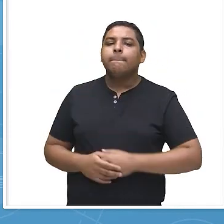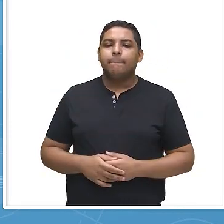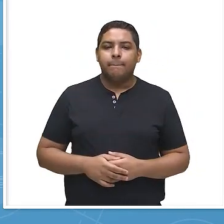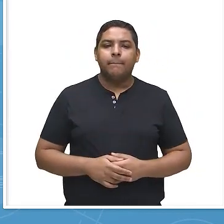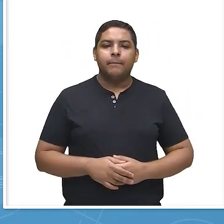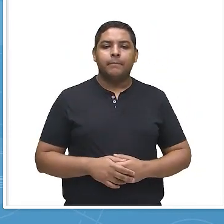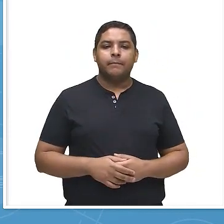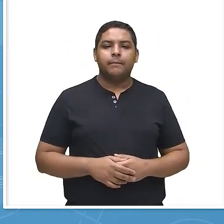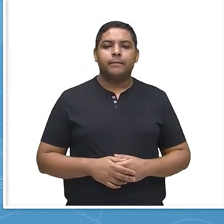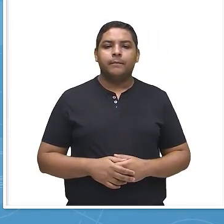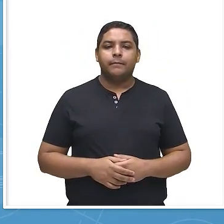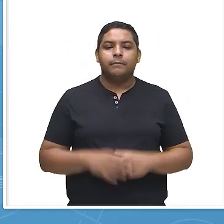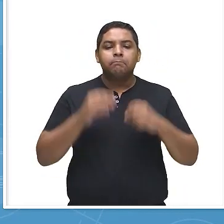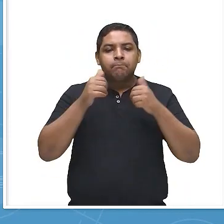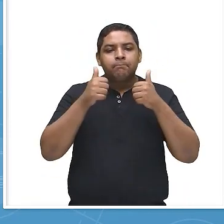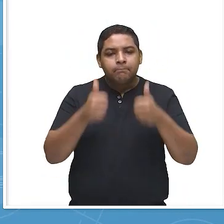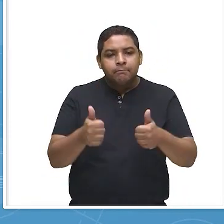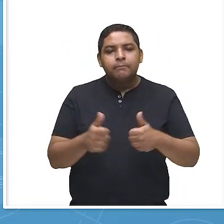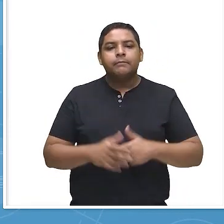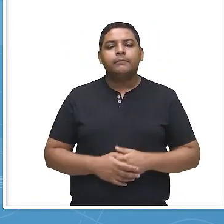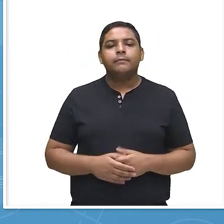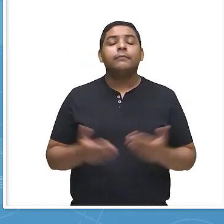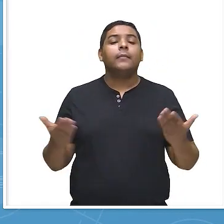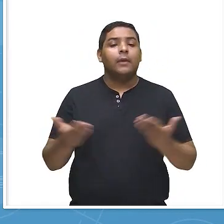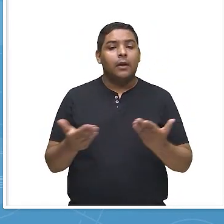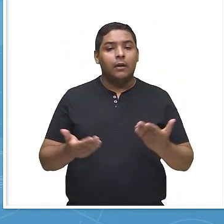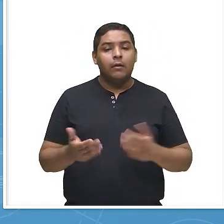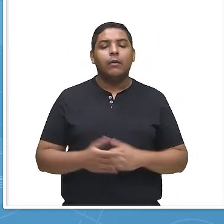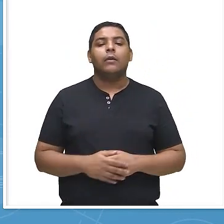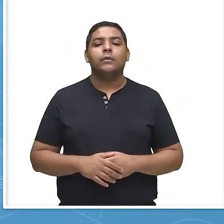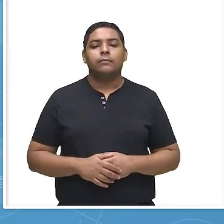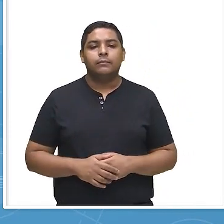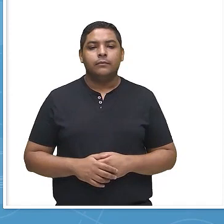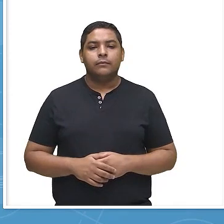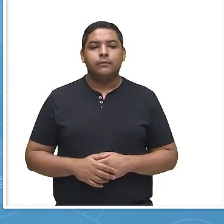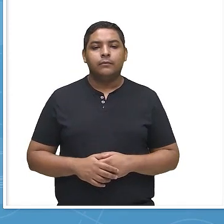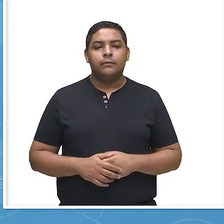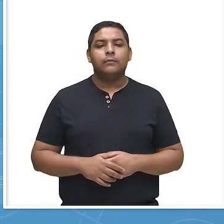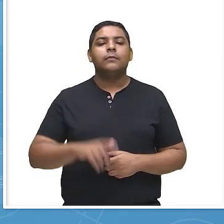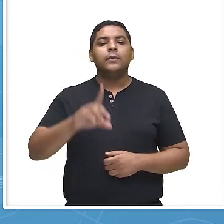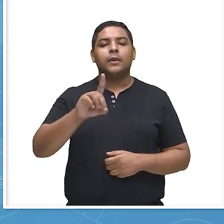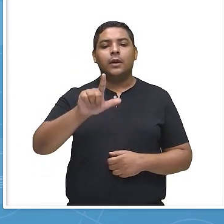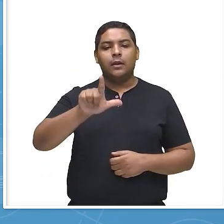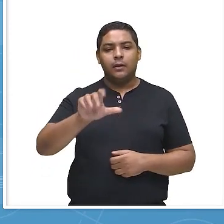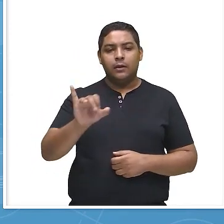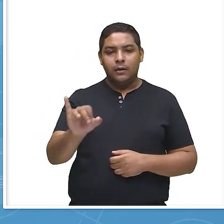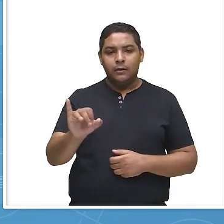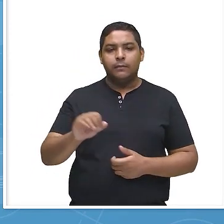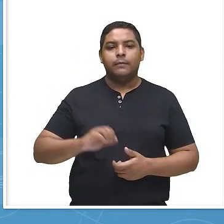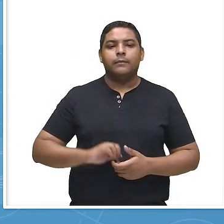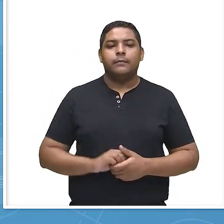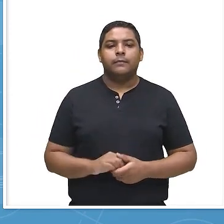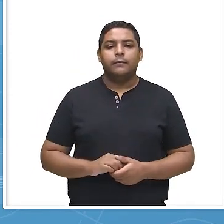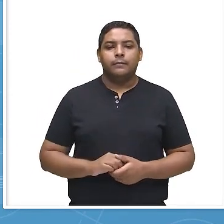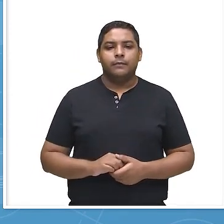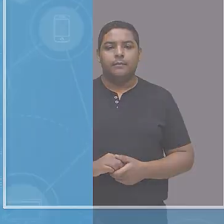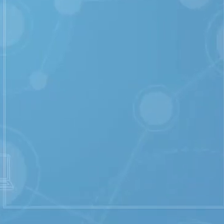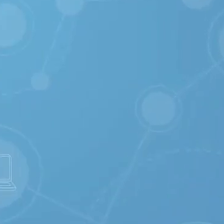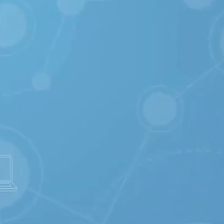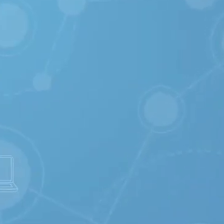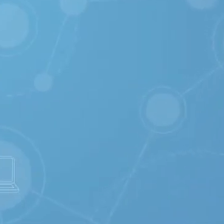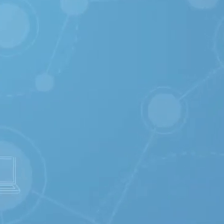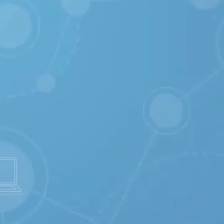homem. Tá bom? Então, nós vamos agora para fazer a nossa dinâmica local interativa.